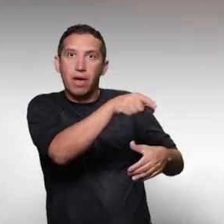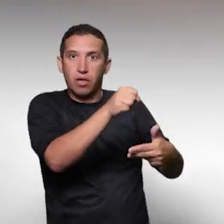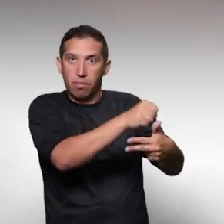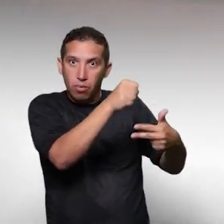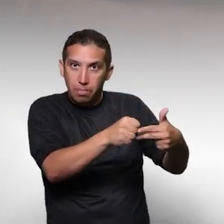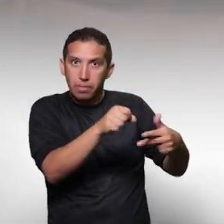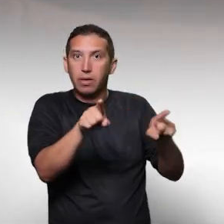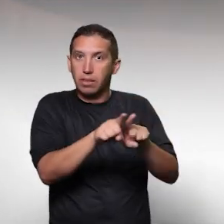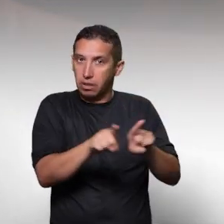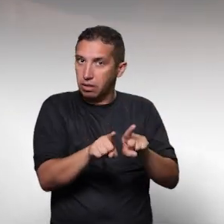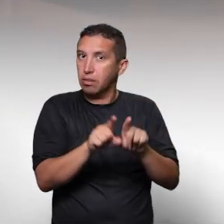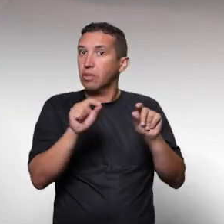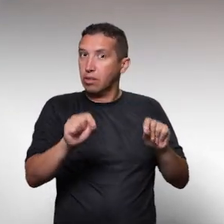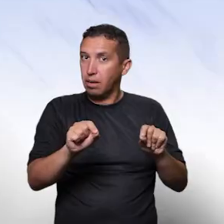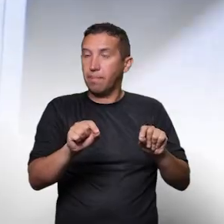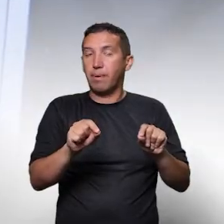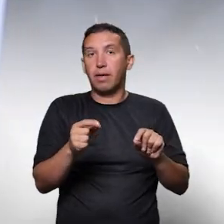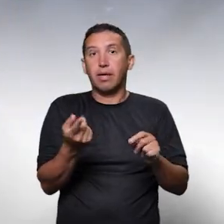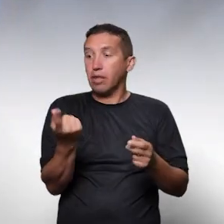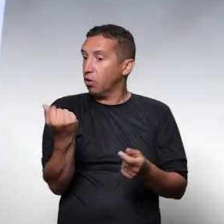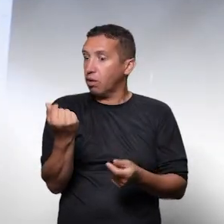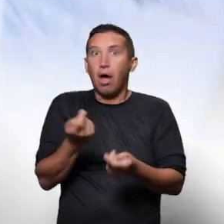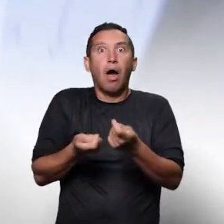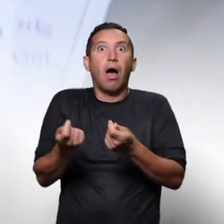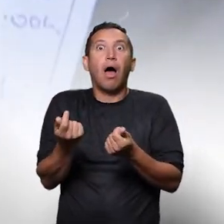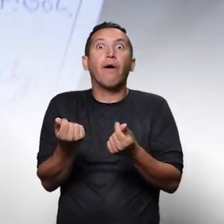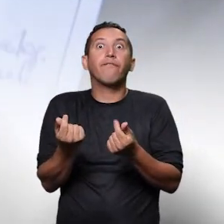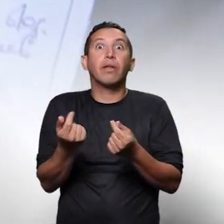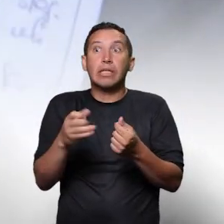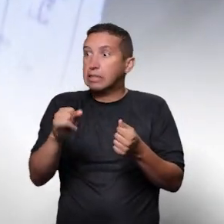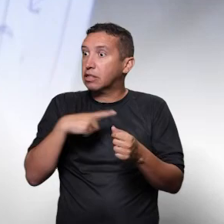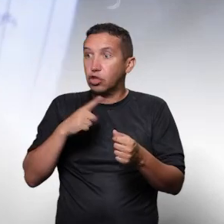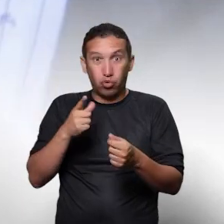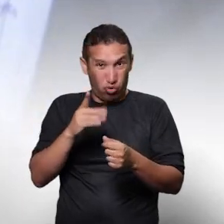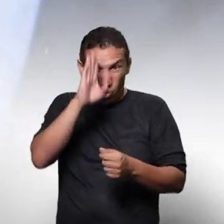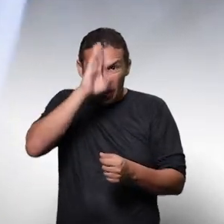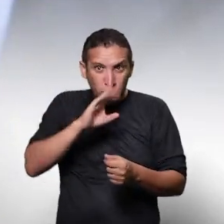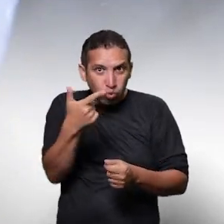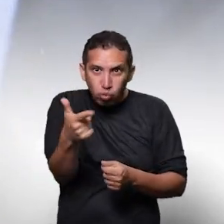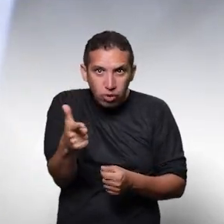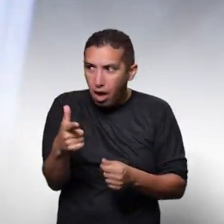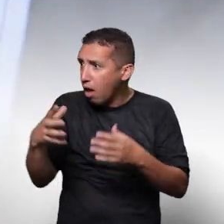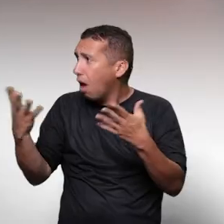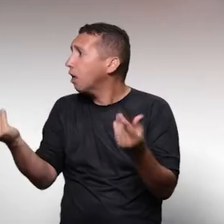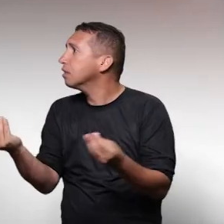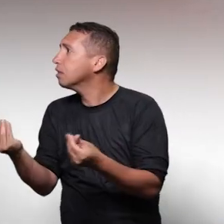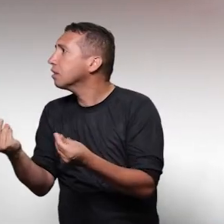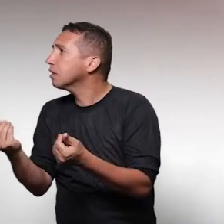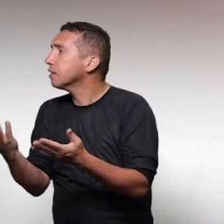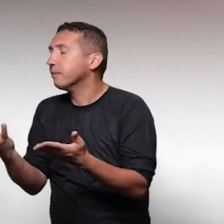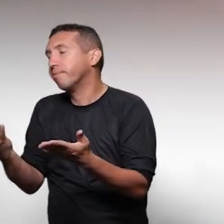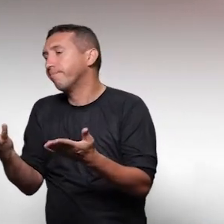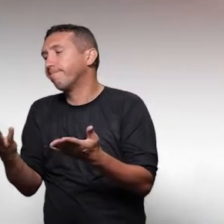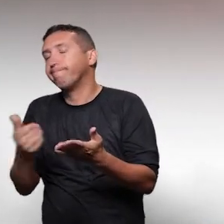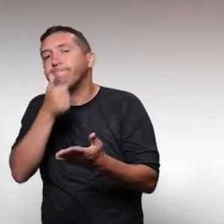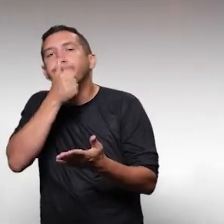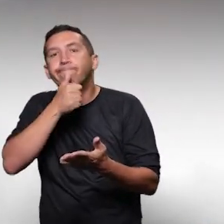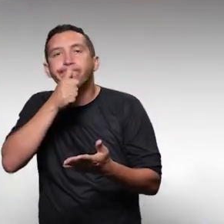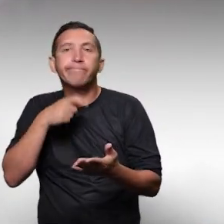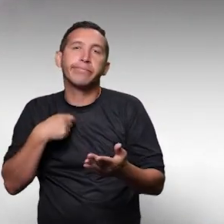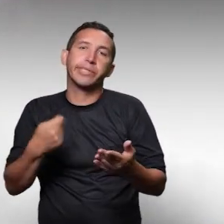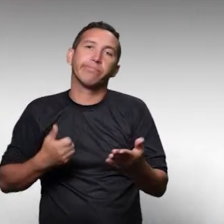bem como as Finanças isso porque quando há interrupção no fornecimento gratuito dos medicamentos não há outra solução